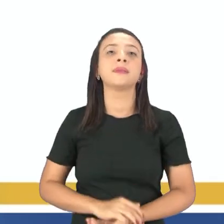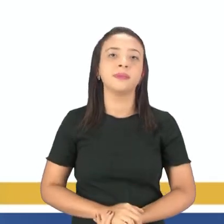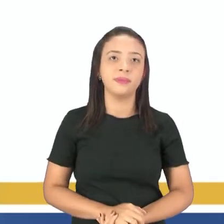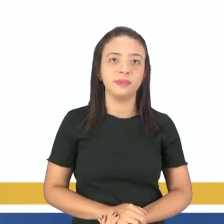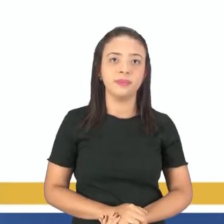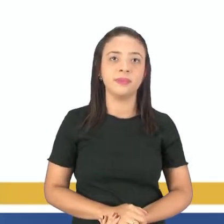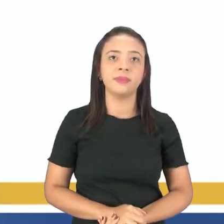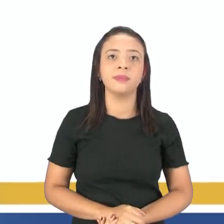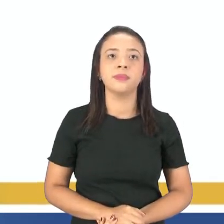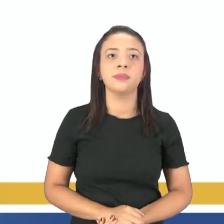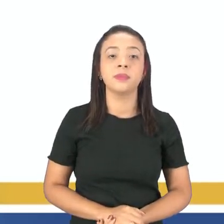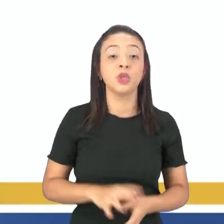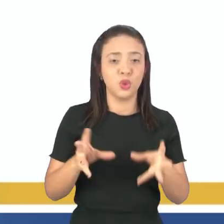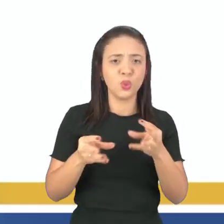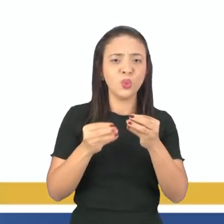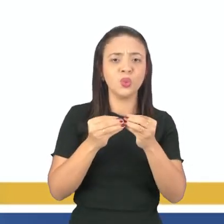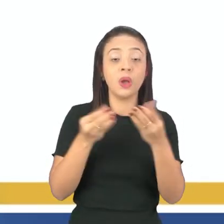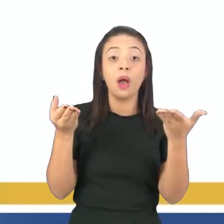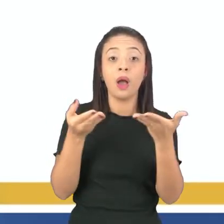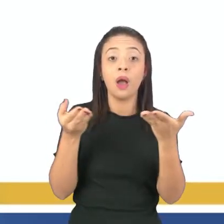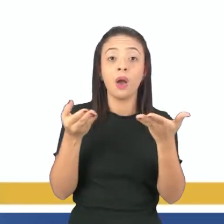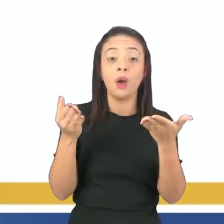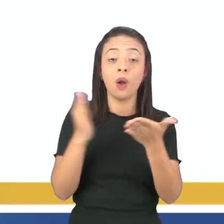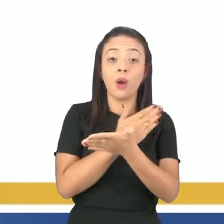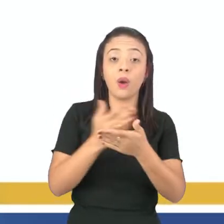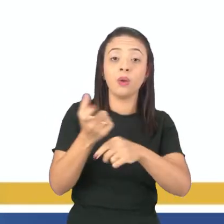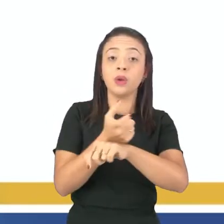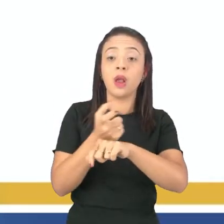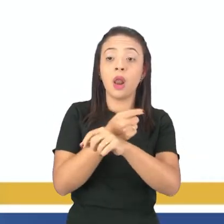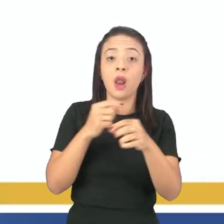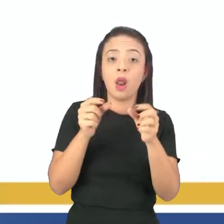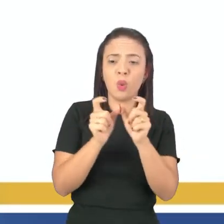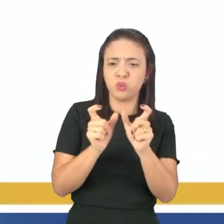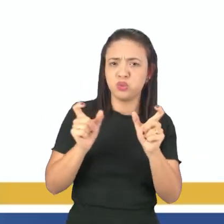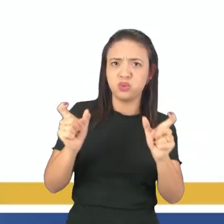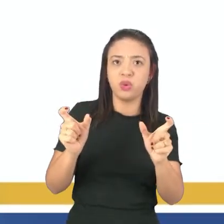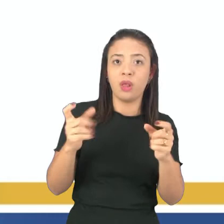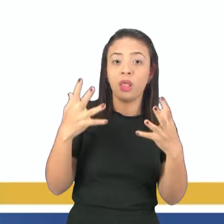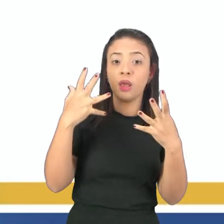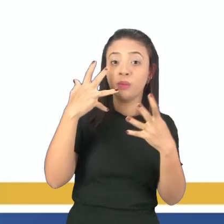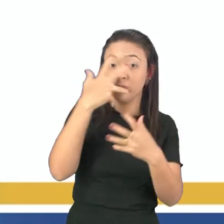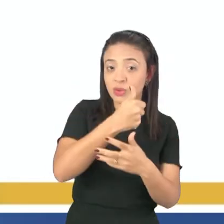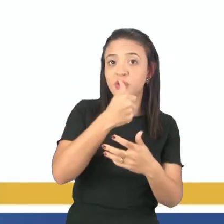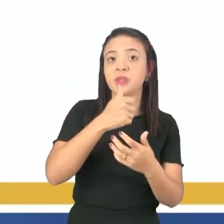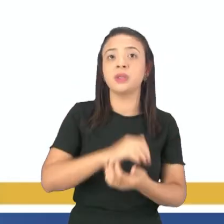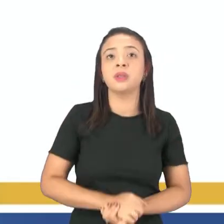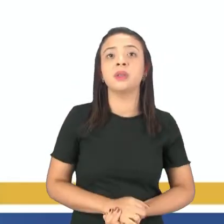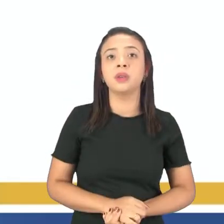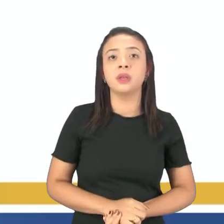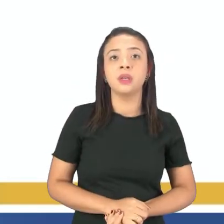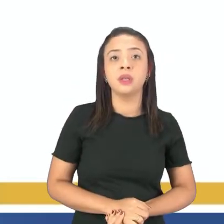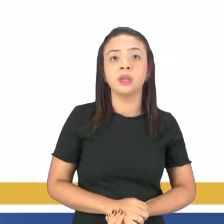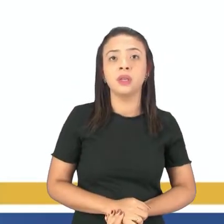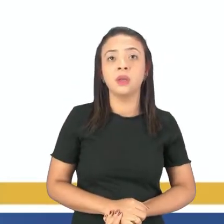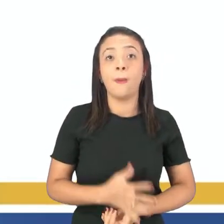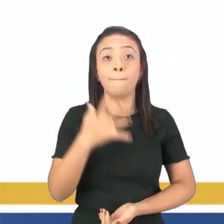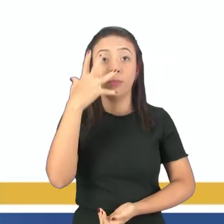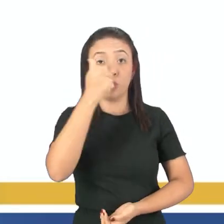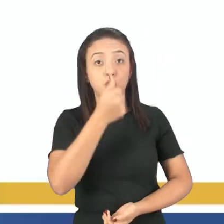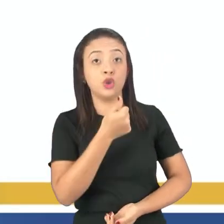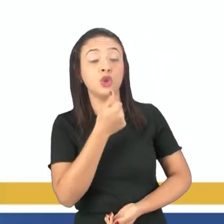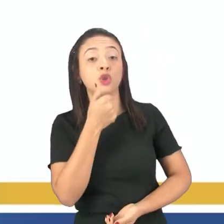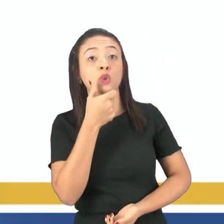esperto. Adjetivos curtos. Agora alguns adjetivos longos. Beautiful, que é bonita, handsome,